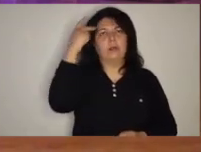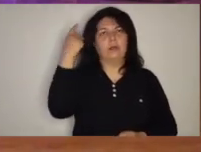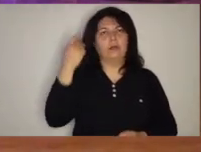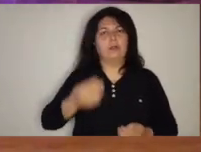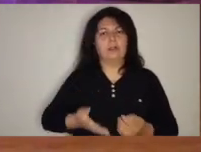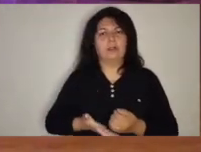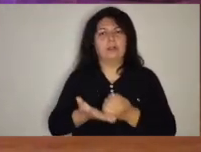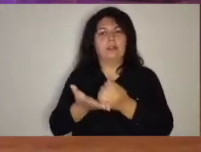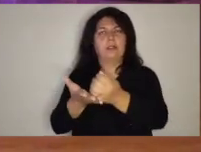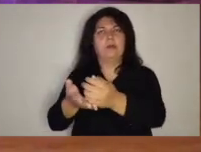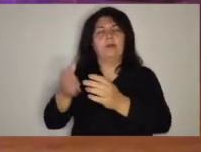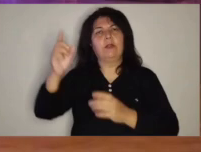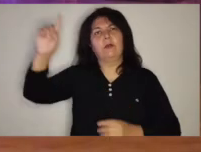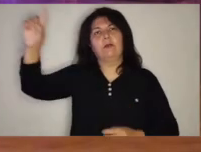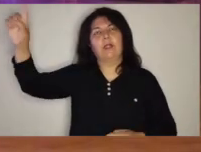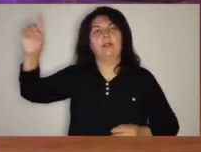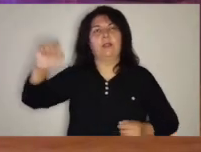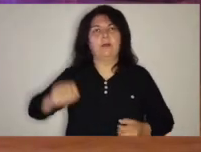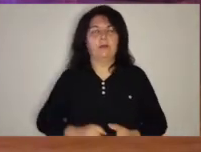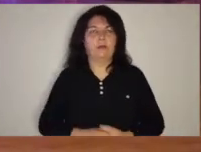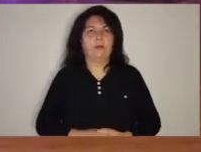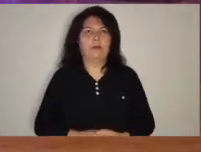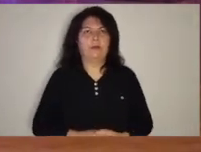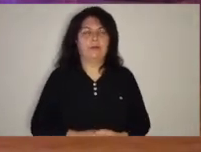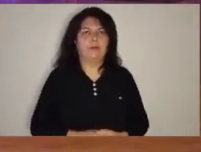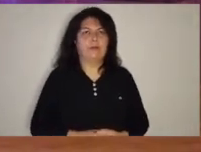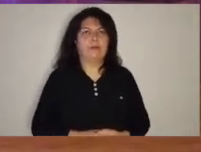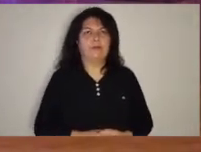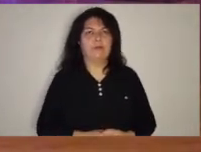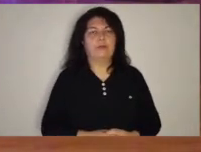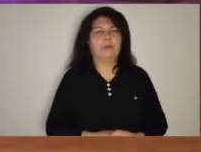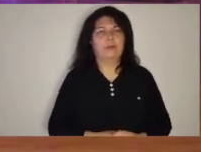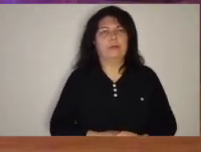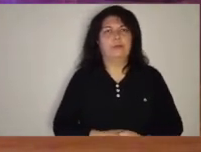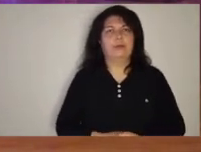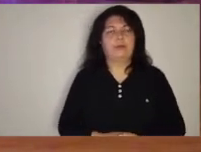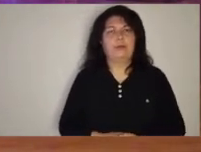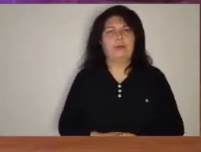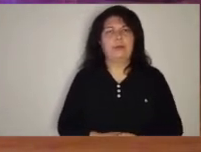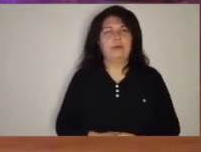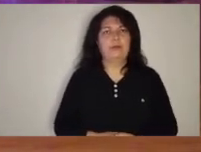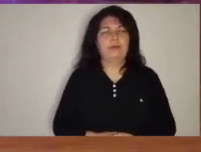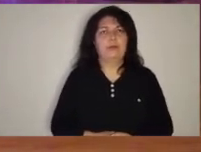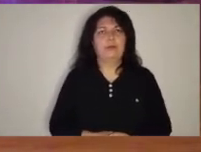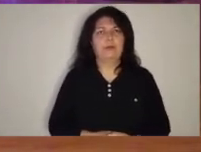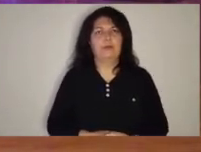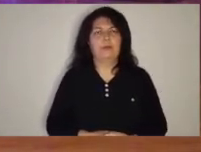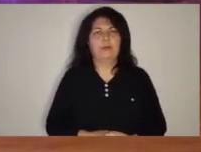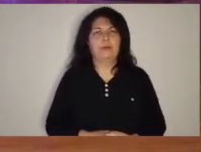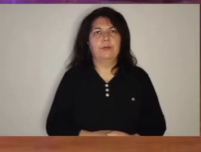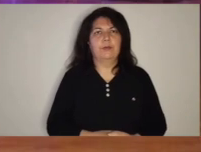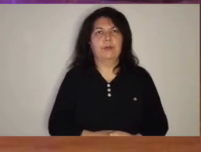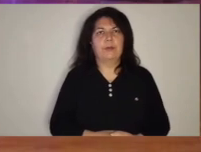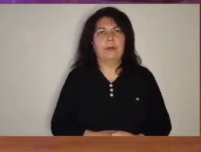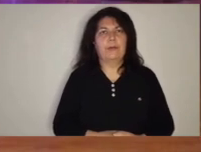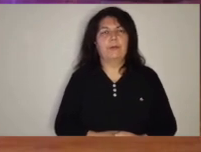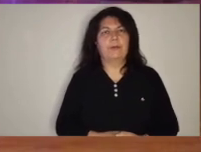62 pessoas serviram a Deus pelo testemunho de quem, irmãos? De Obed-edom.